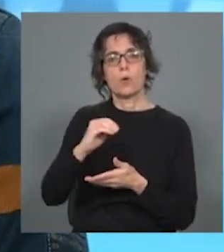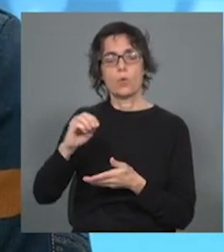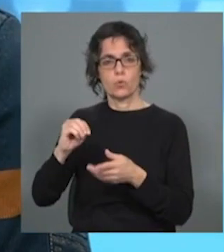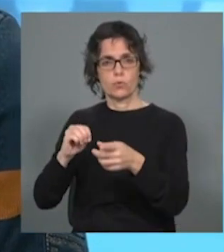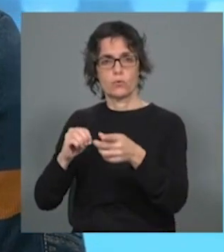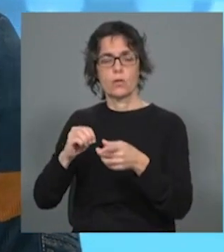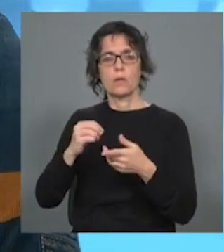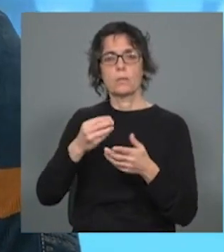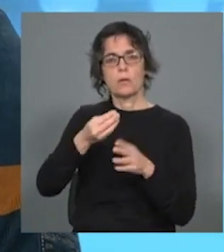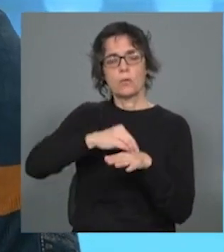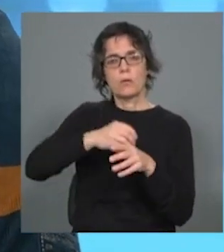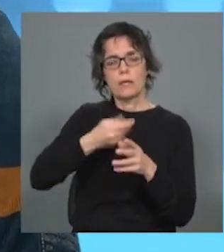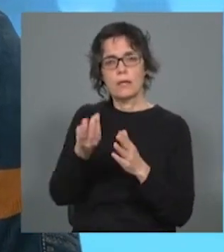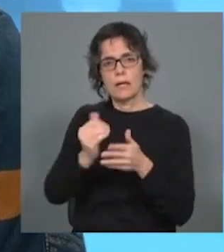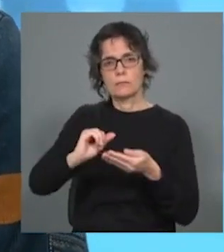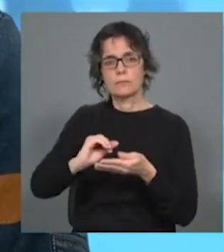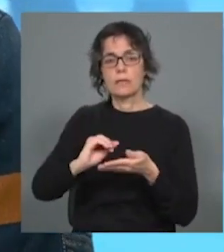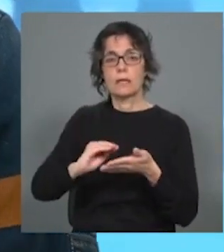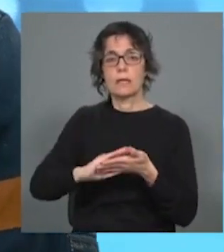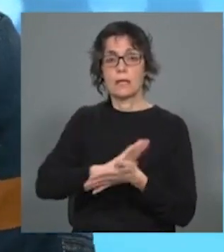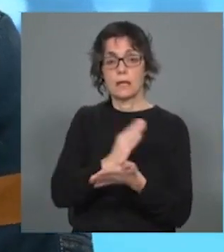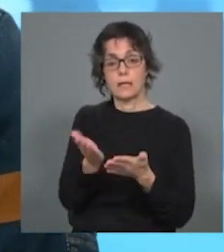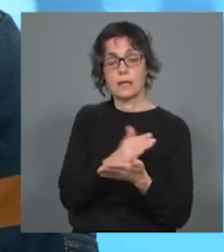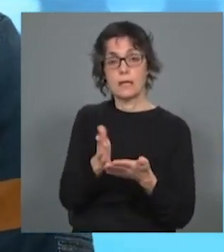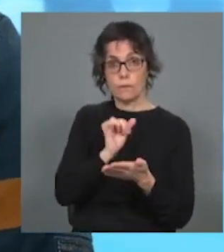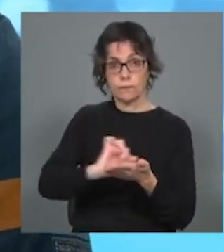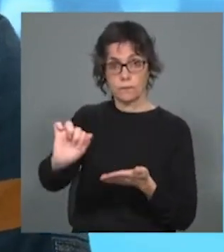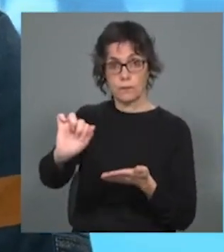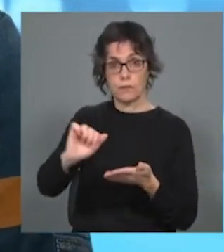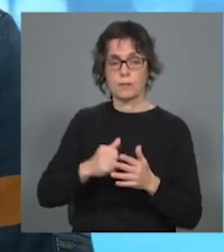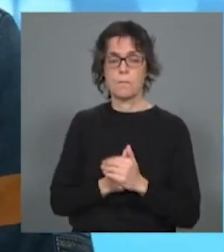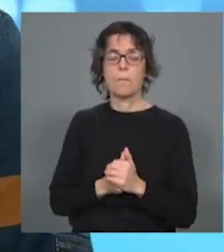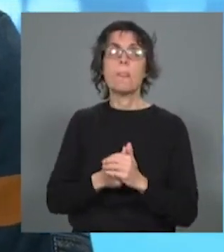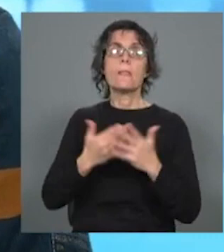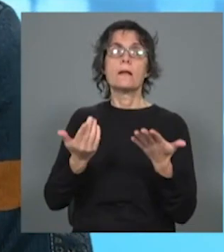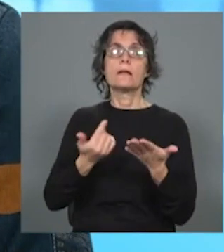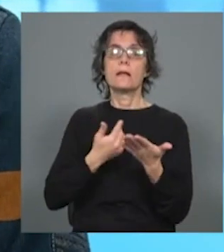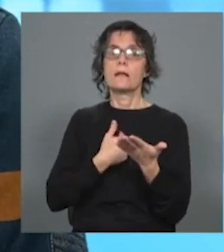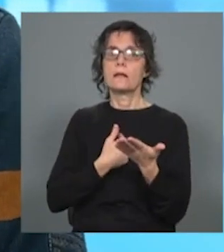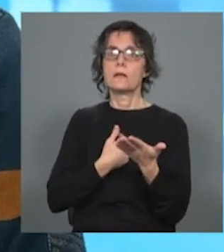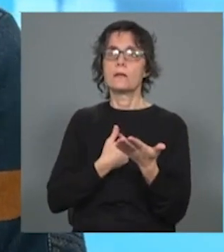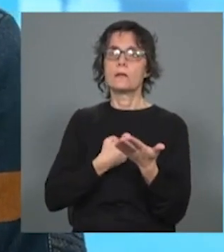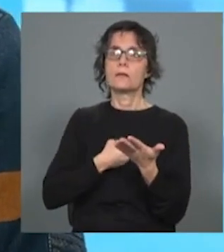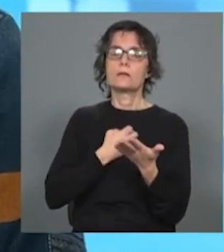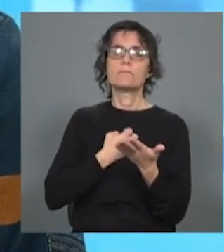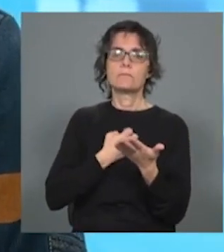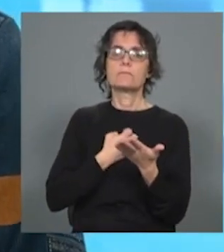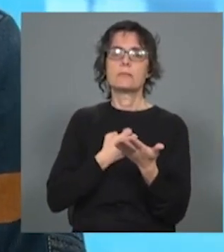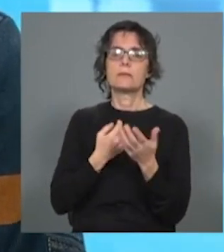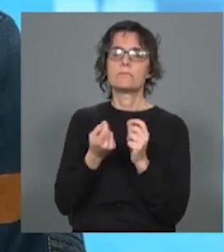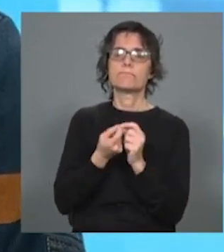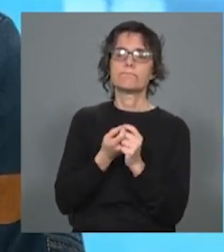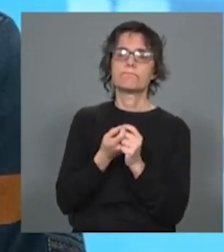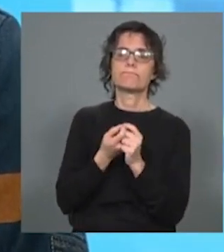na sua revista. E, portanto, durante 3 anos eu tive A proximidade com o texto, encargo, não é?